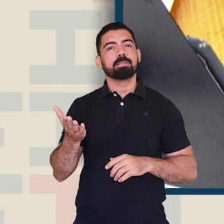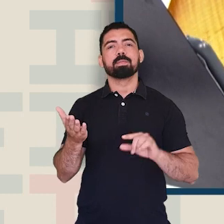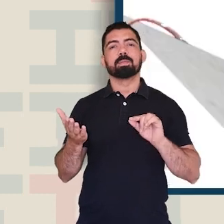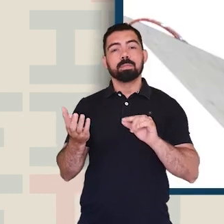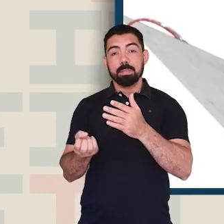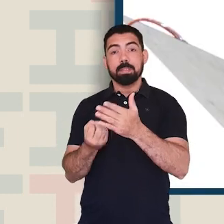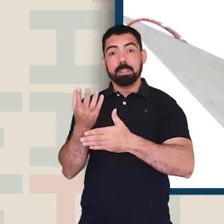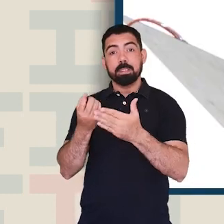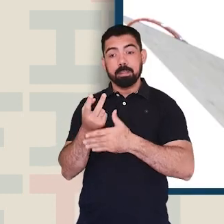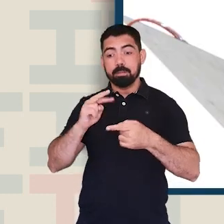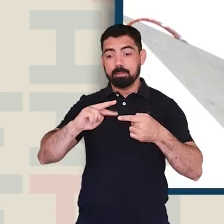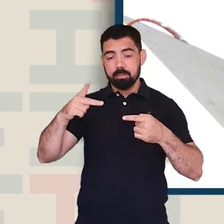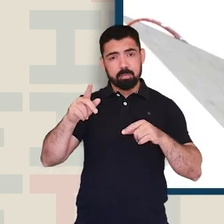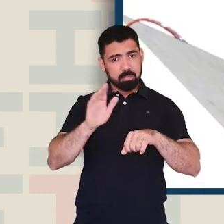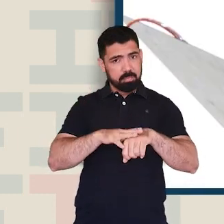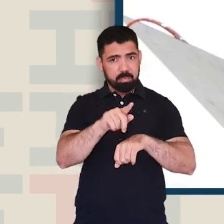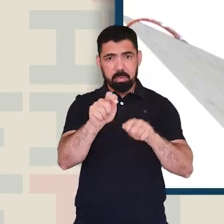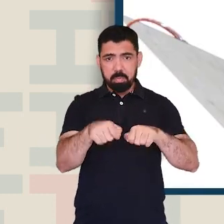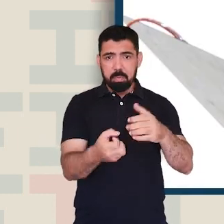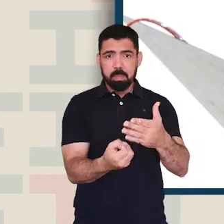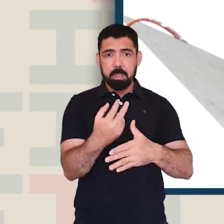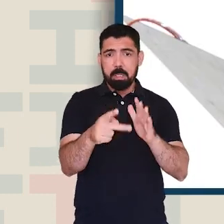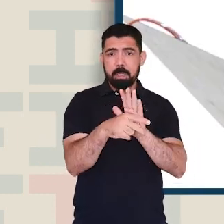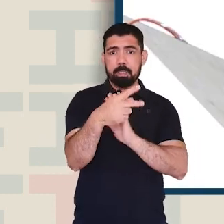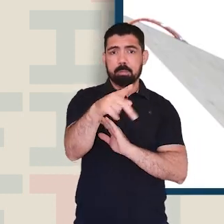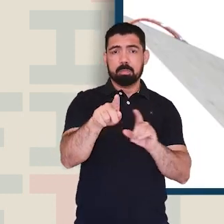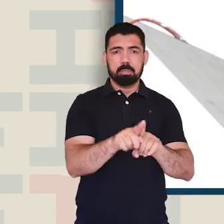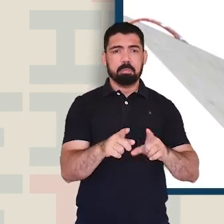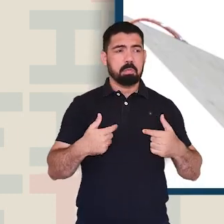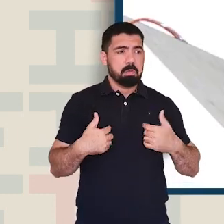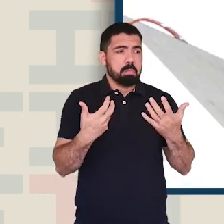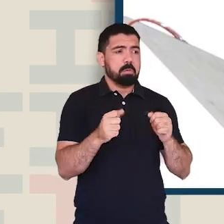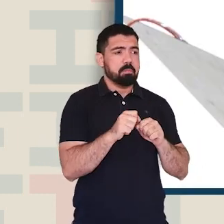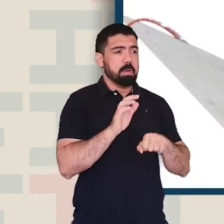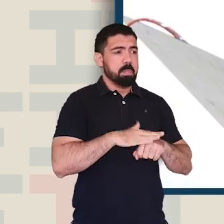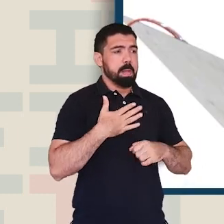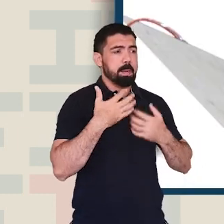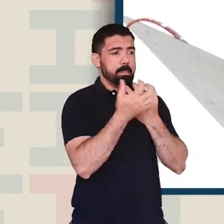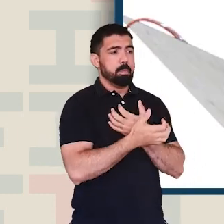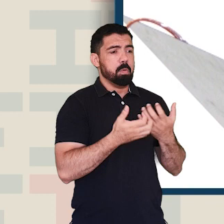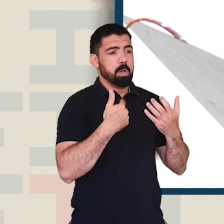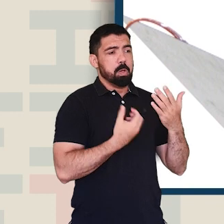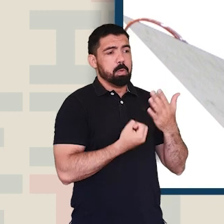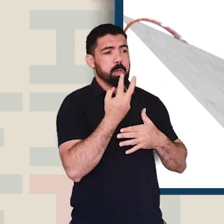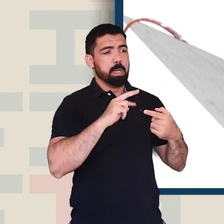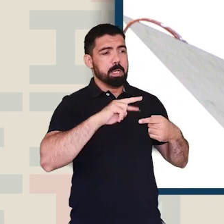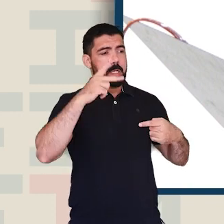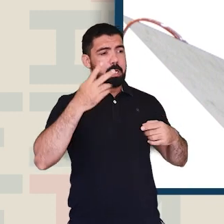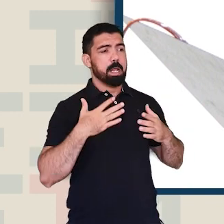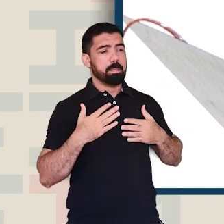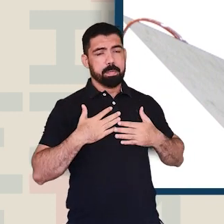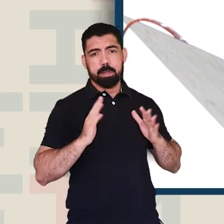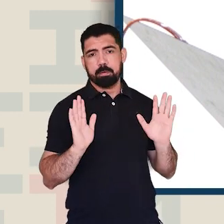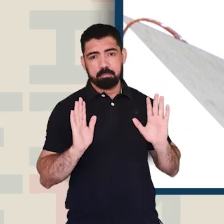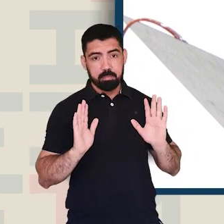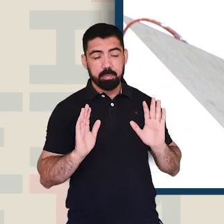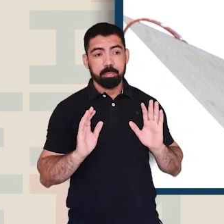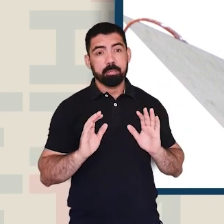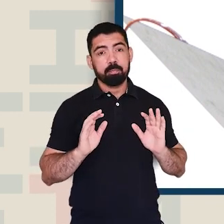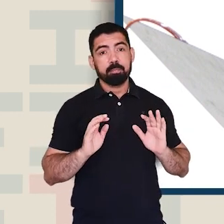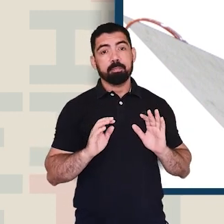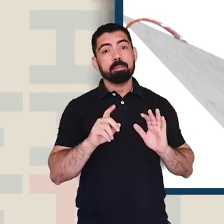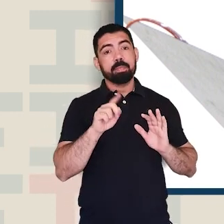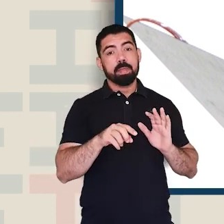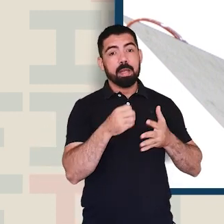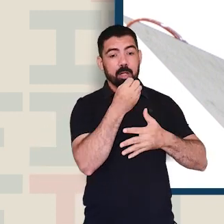Isso gera escalas. Você pode criar uma escala sua. Eu quero fazer uma música onde eu criei uma escala. Eu vou ter umas